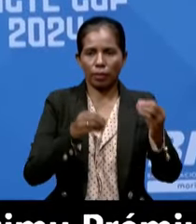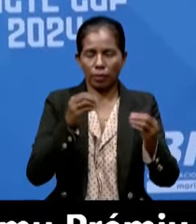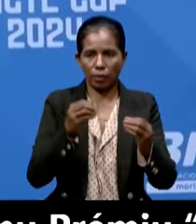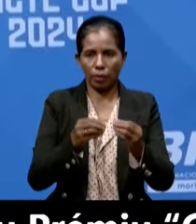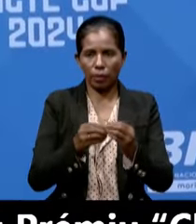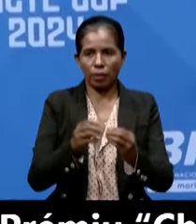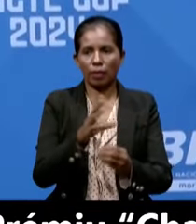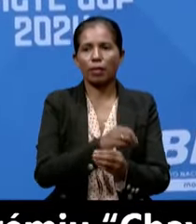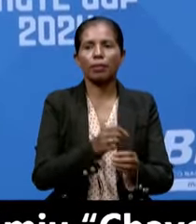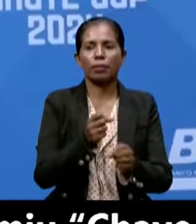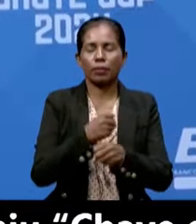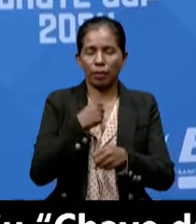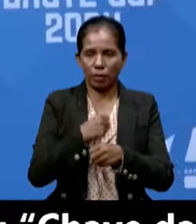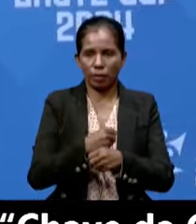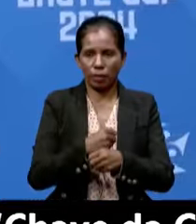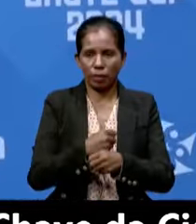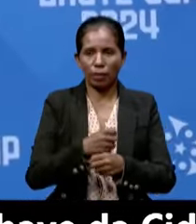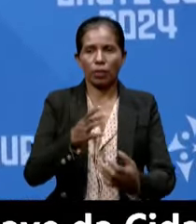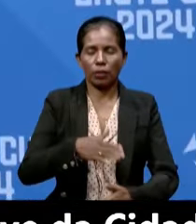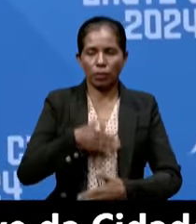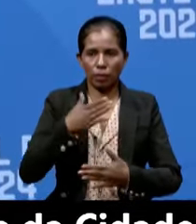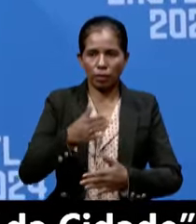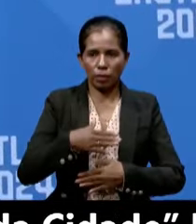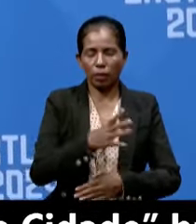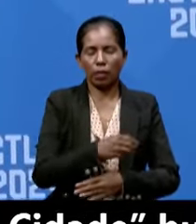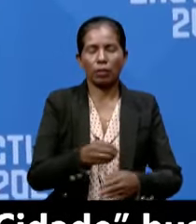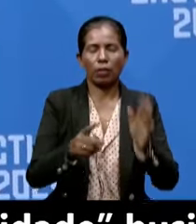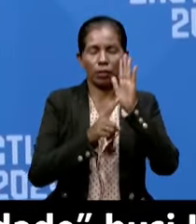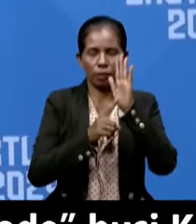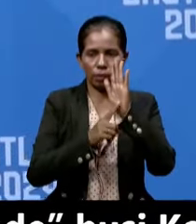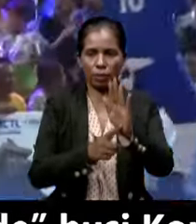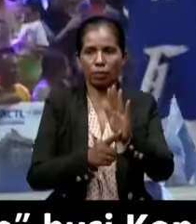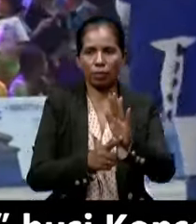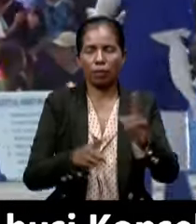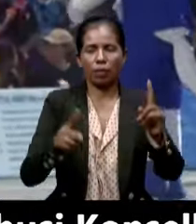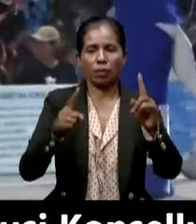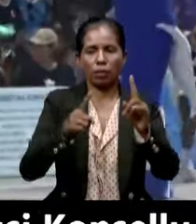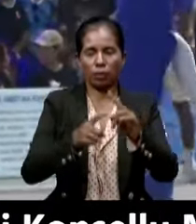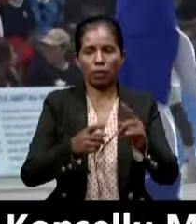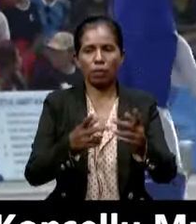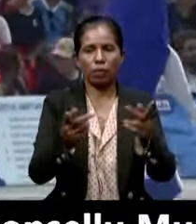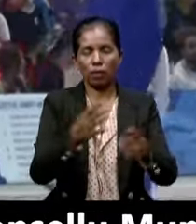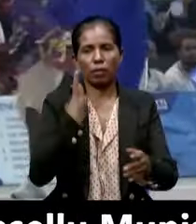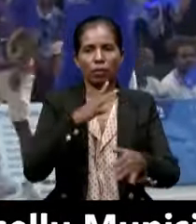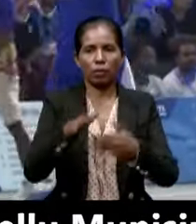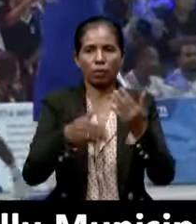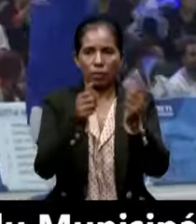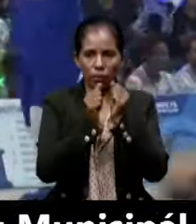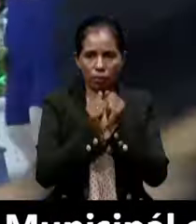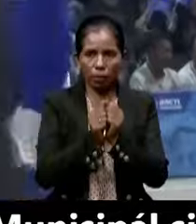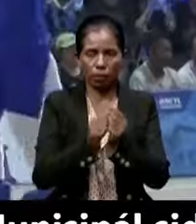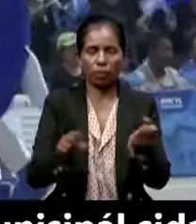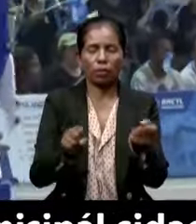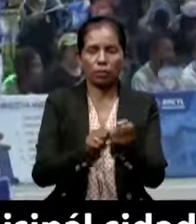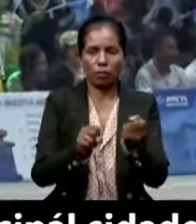honor. Hoje, Ralo, neto e contente, não distração alguma. O evento de Bema Itabotu Ramudo pode